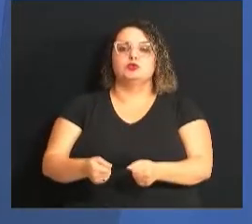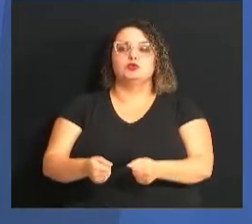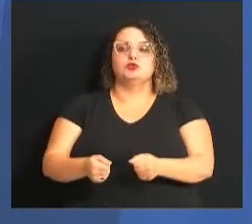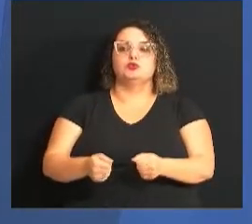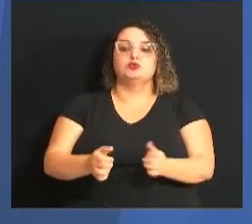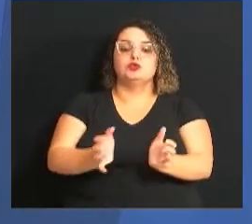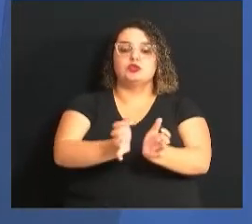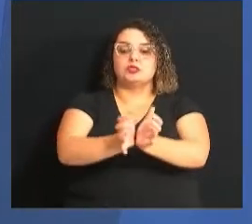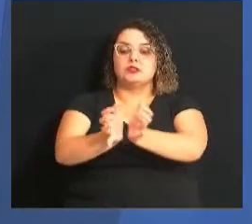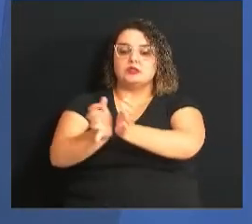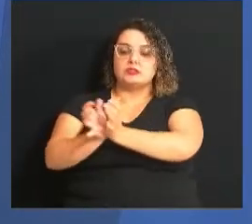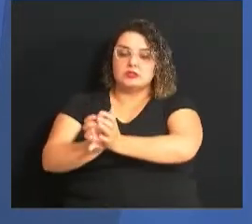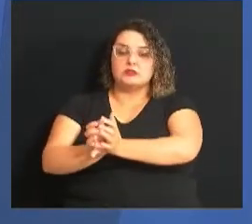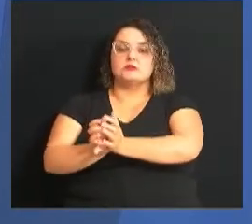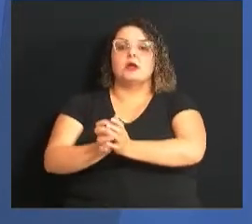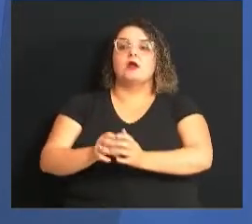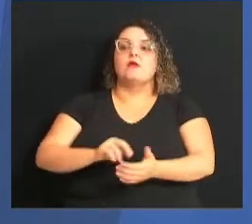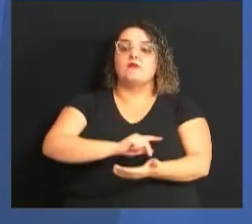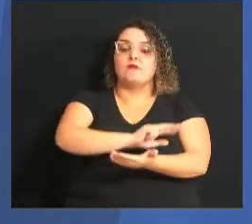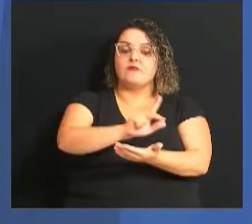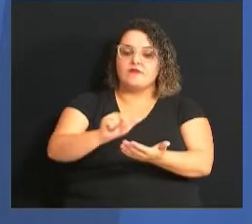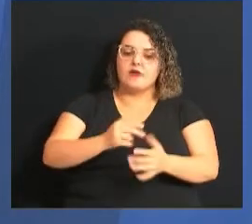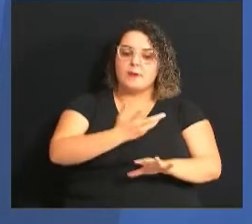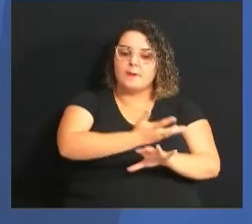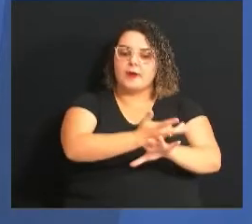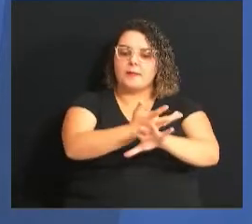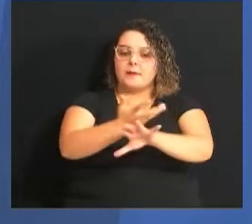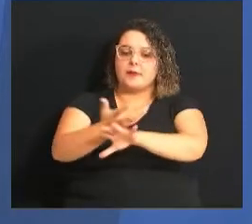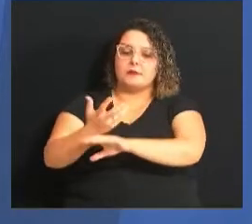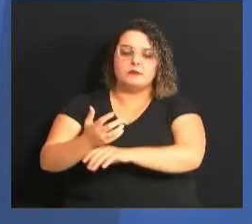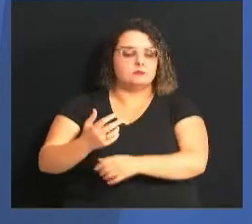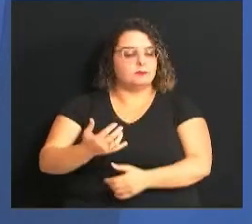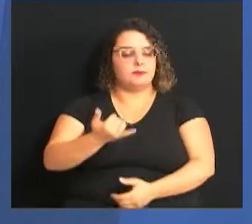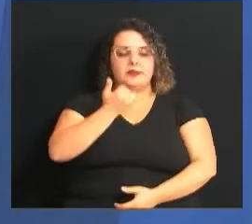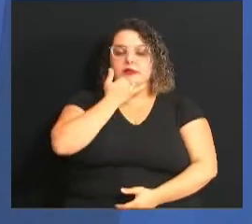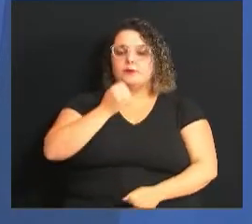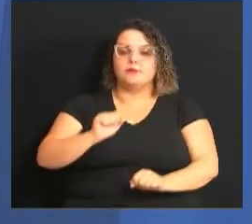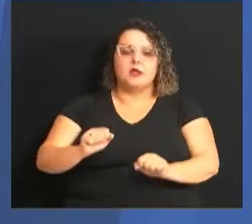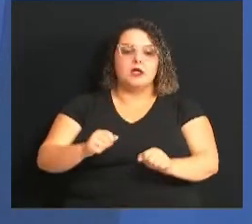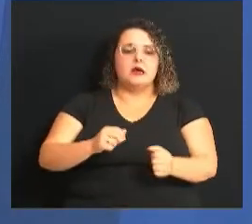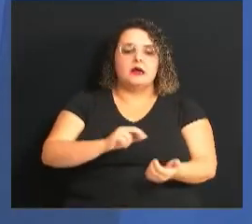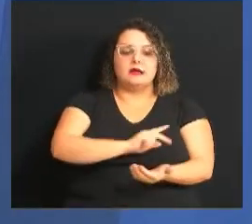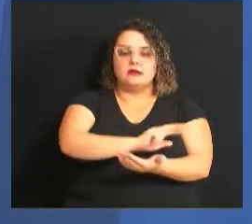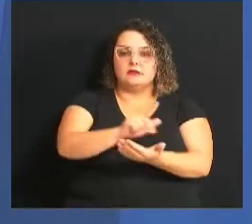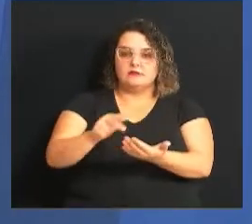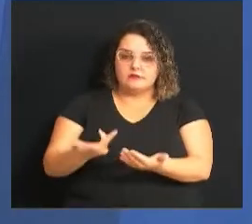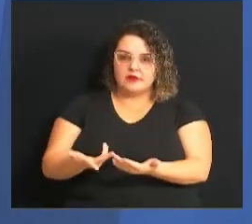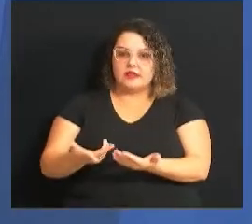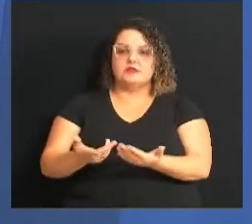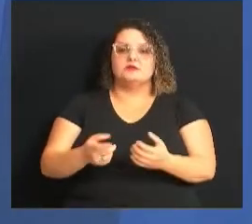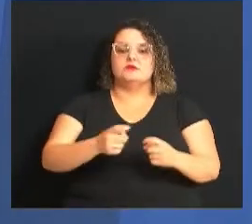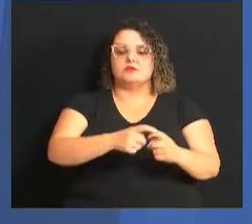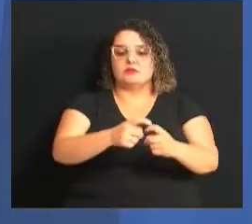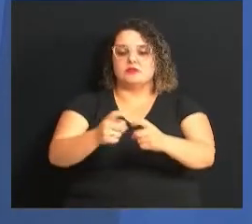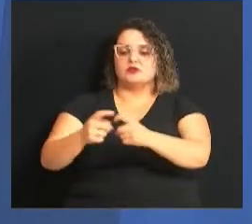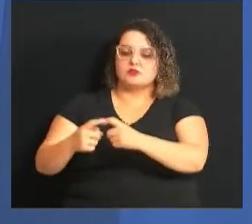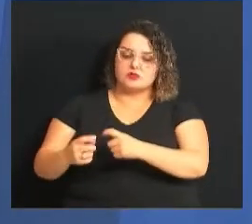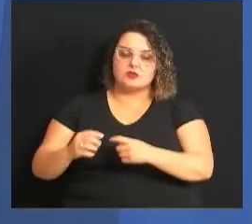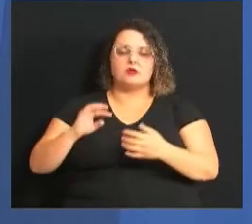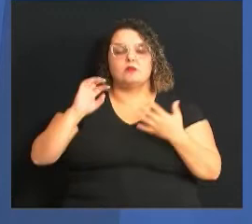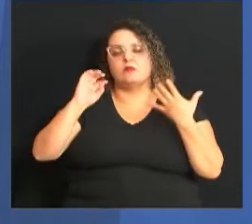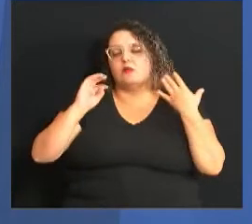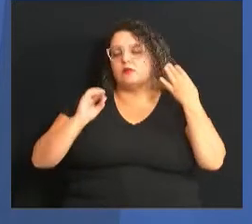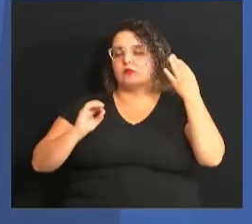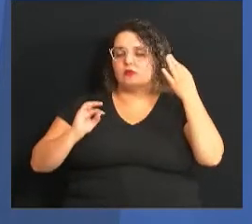profissionais multidisciplinares composta por nutricionistas, fisioterapeutas, terapeutas ocupacionais,